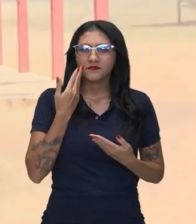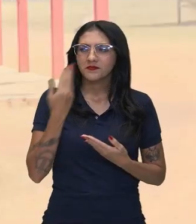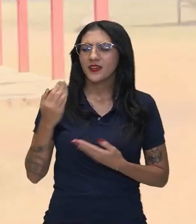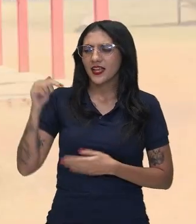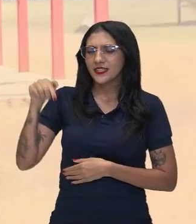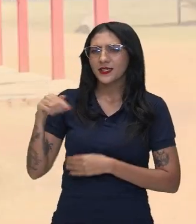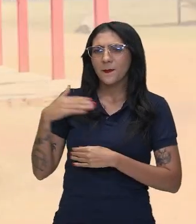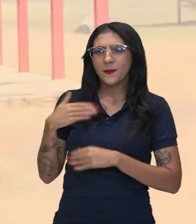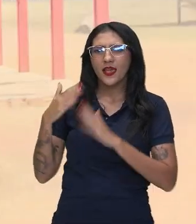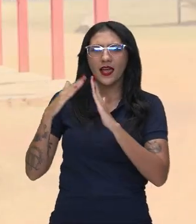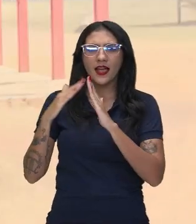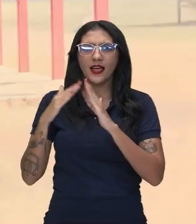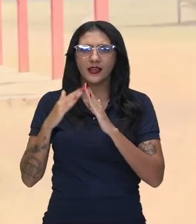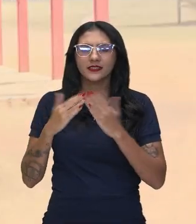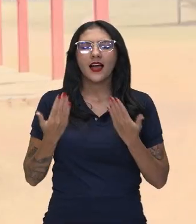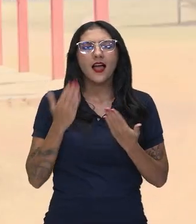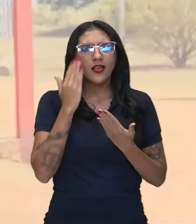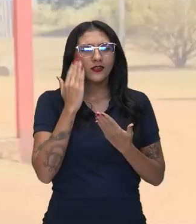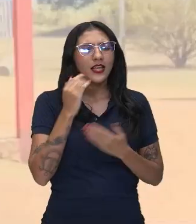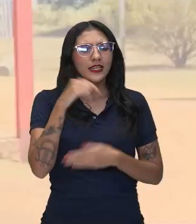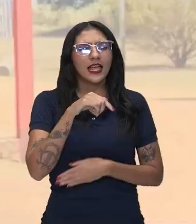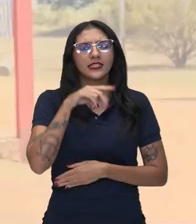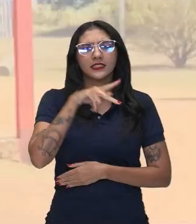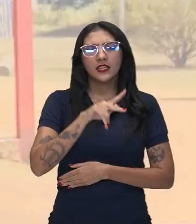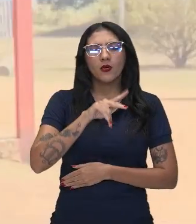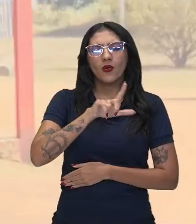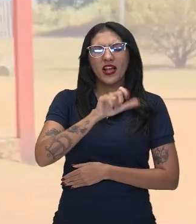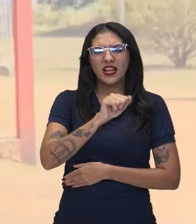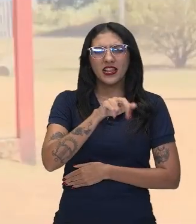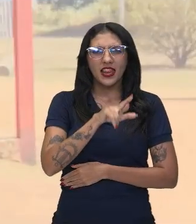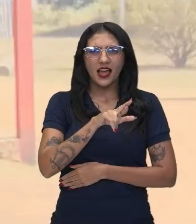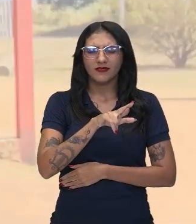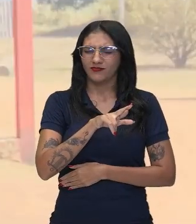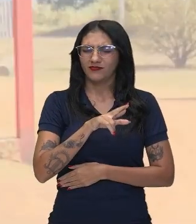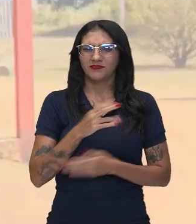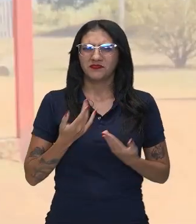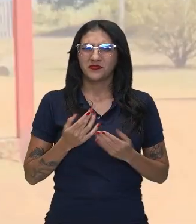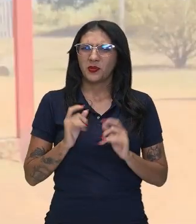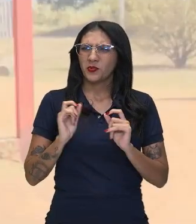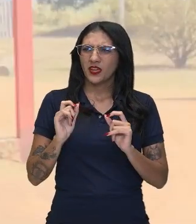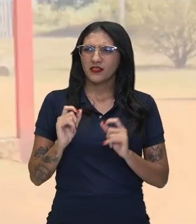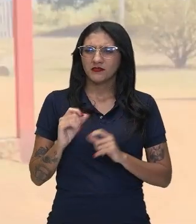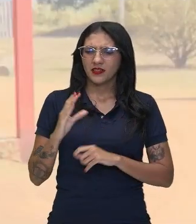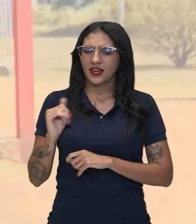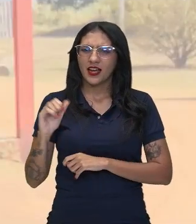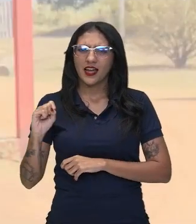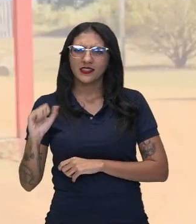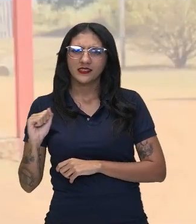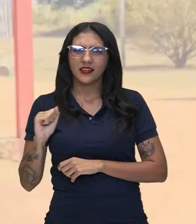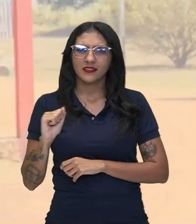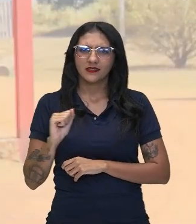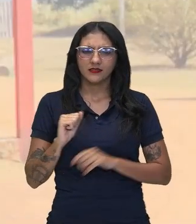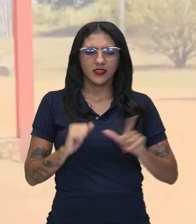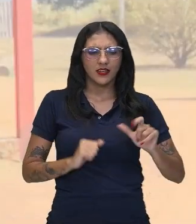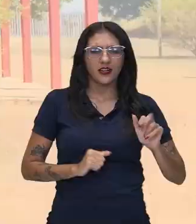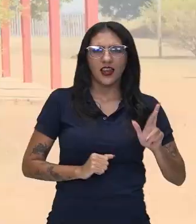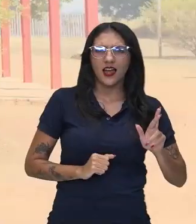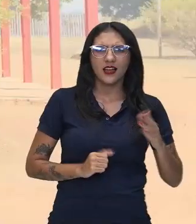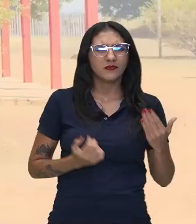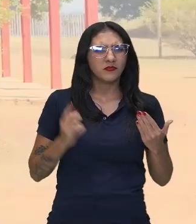Ah, sim, aqui é o seu lar. Ué, casa e lar não são a mesma